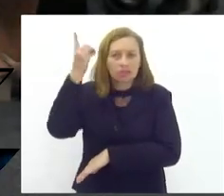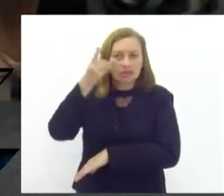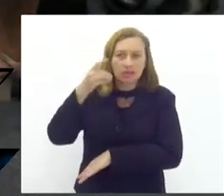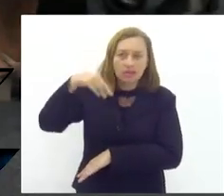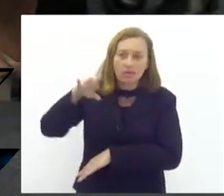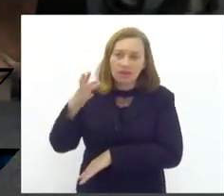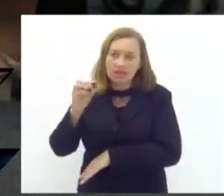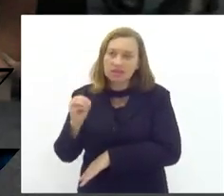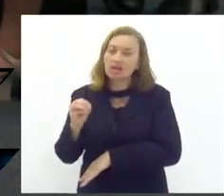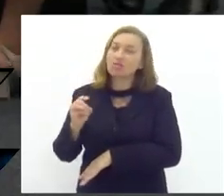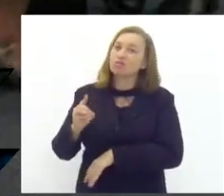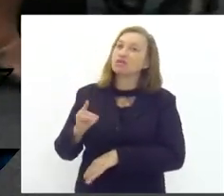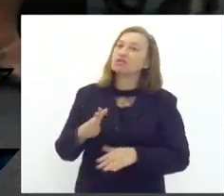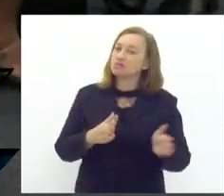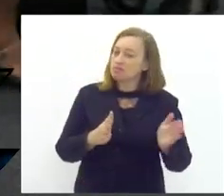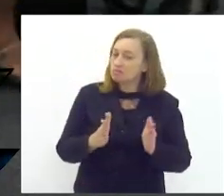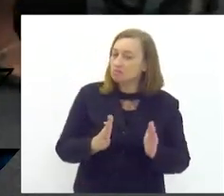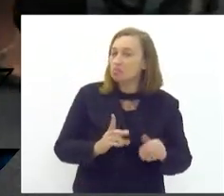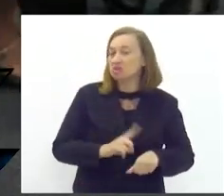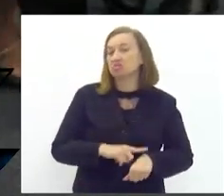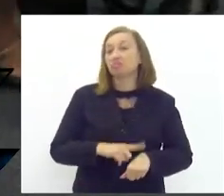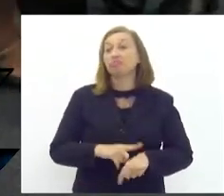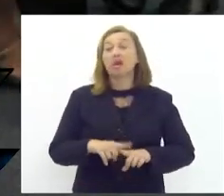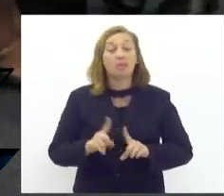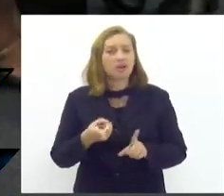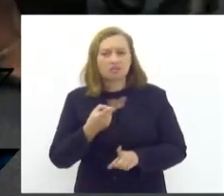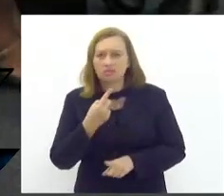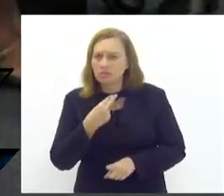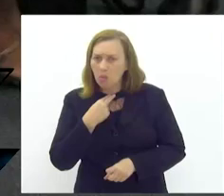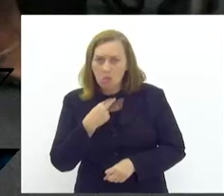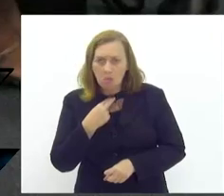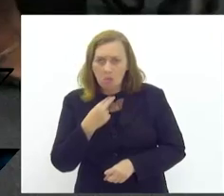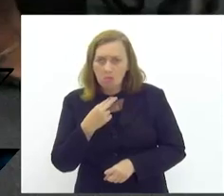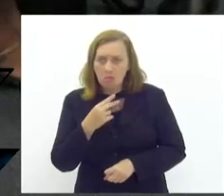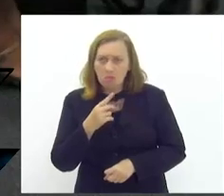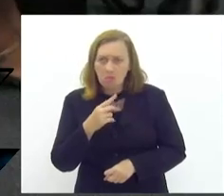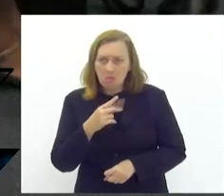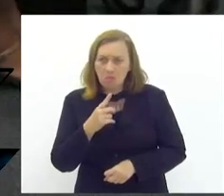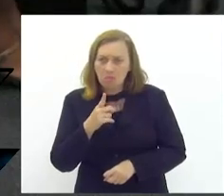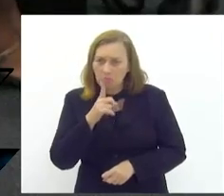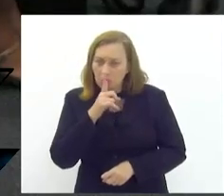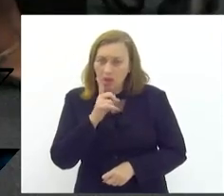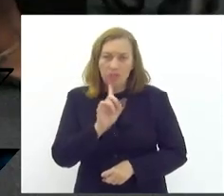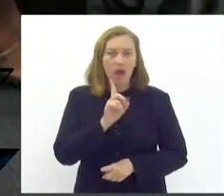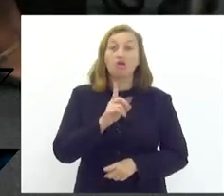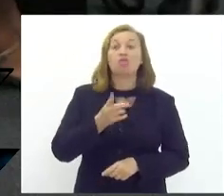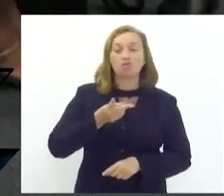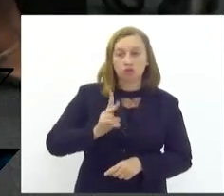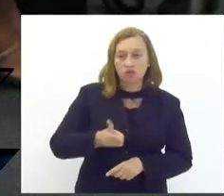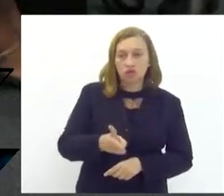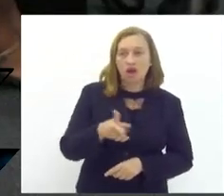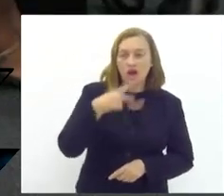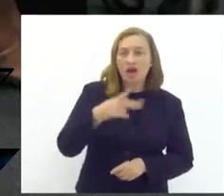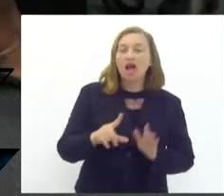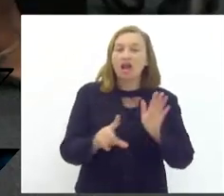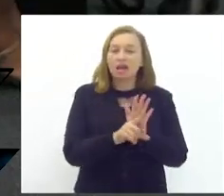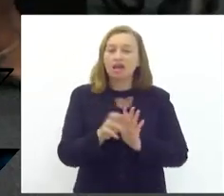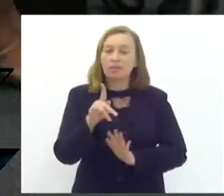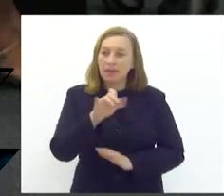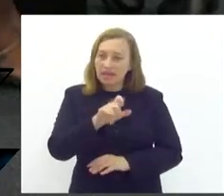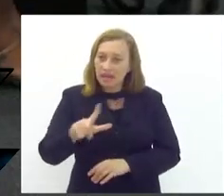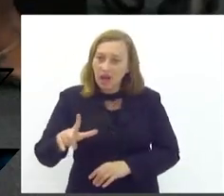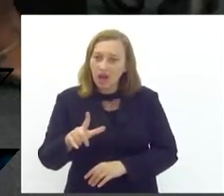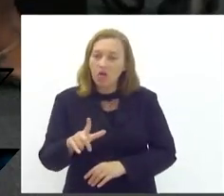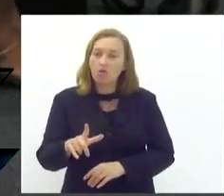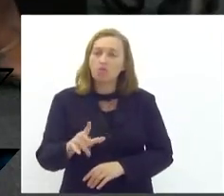a este ponto mas não paro por aí nós temos a regulamentação da Lei Orgânica da Polícia penal da Polícia